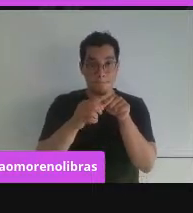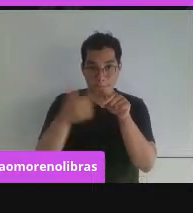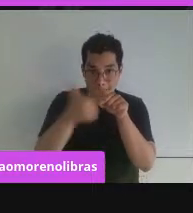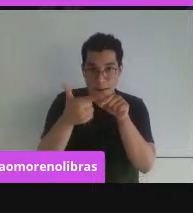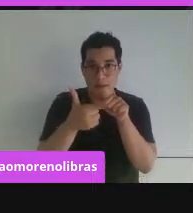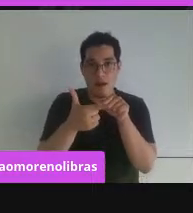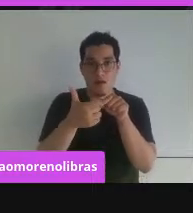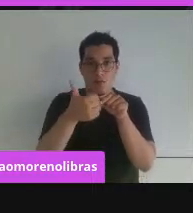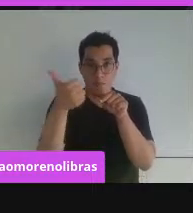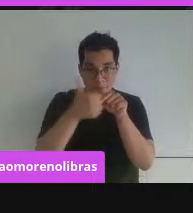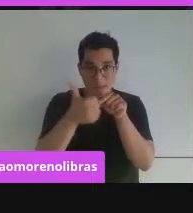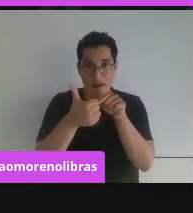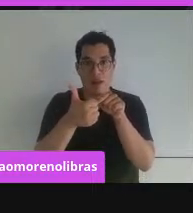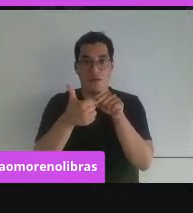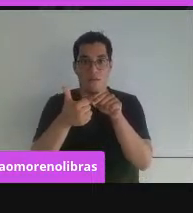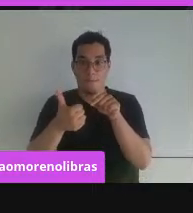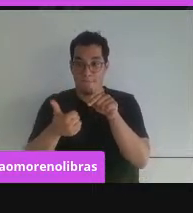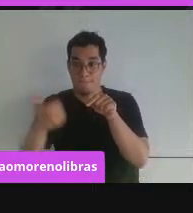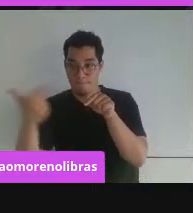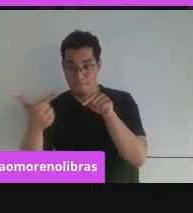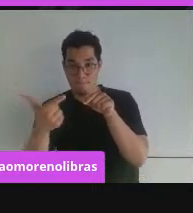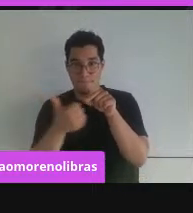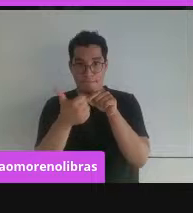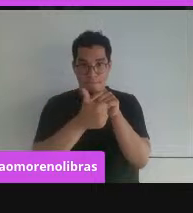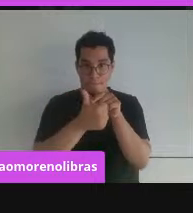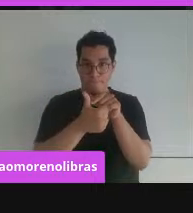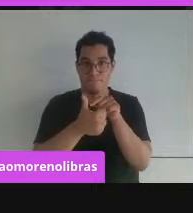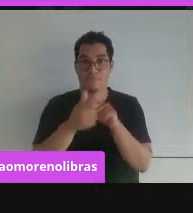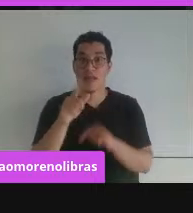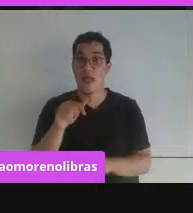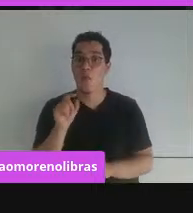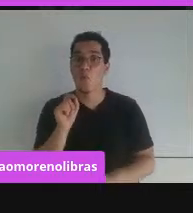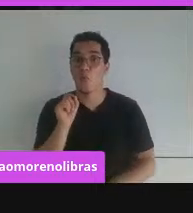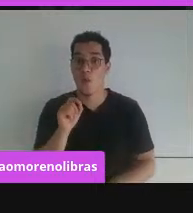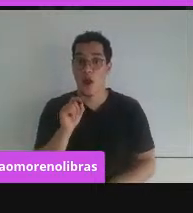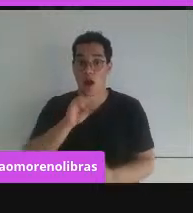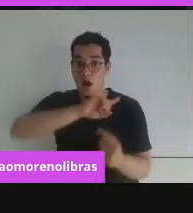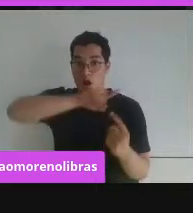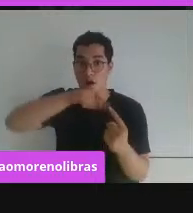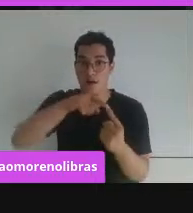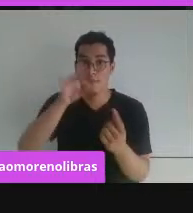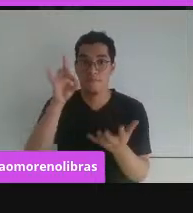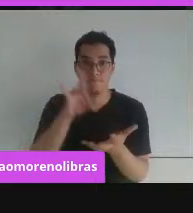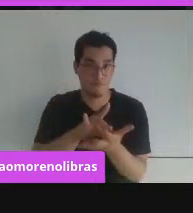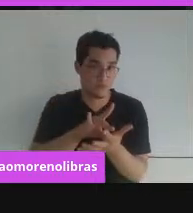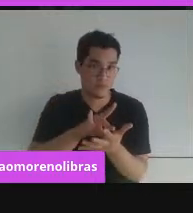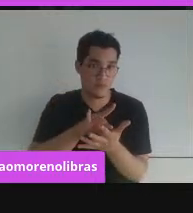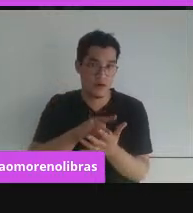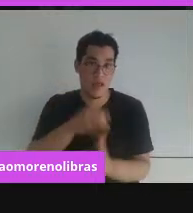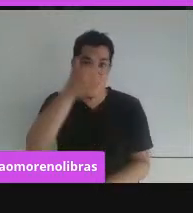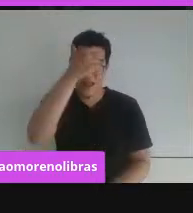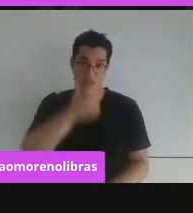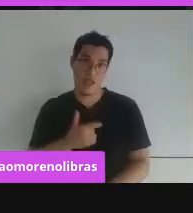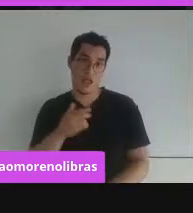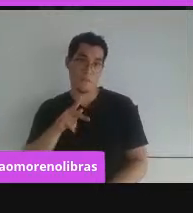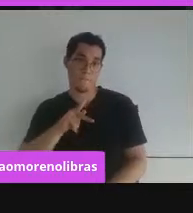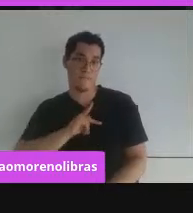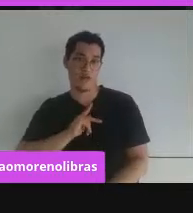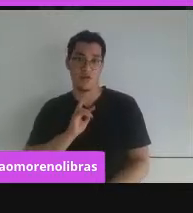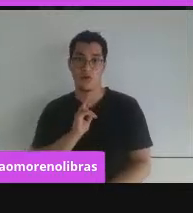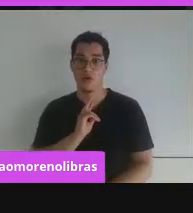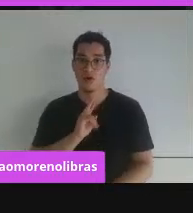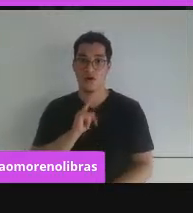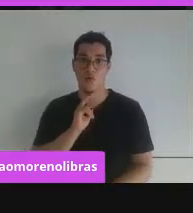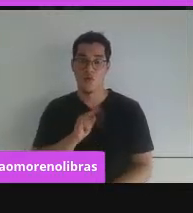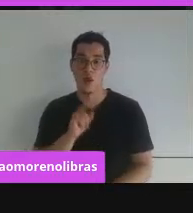Elas defendem que a violência verbal pode ser intencional e não intencionada. Eu, pessoalmente, não acho que é não intencional, acho que é sempre